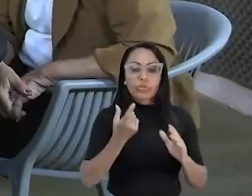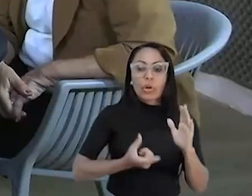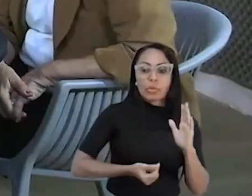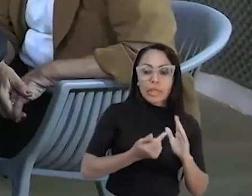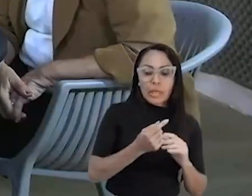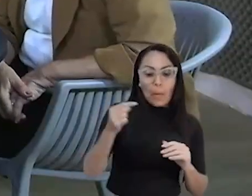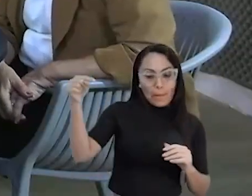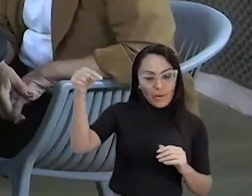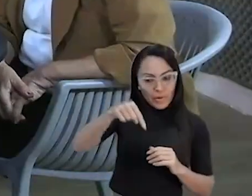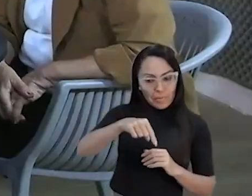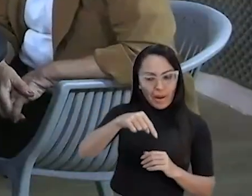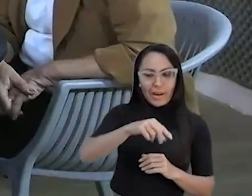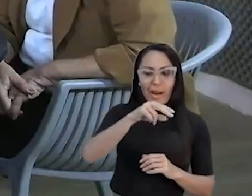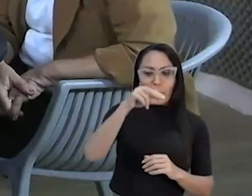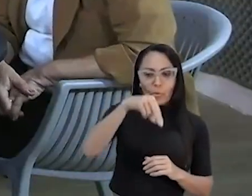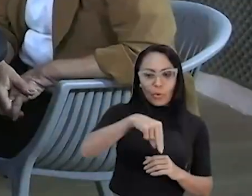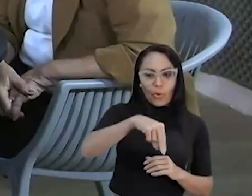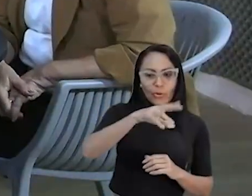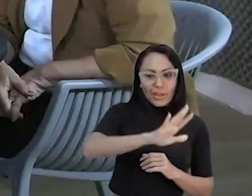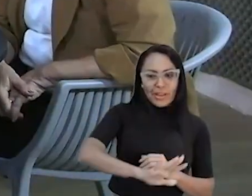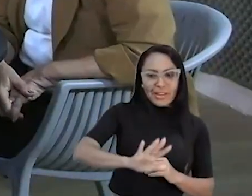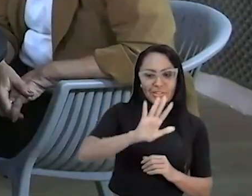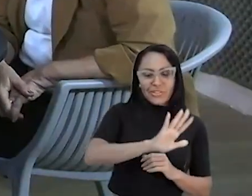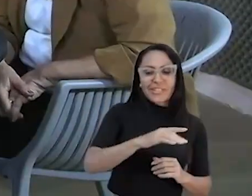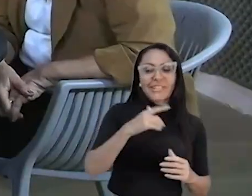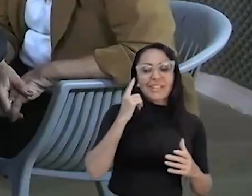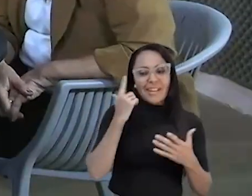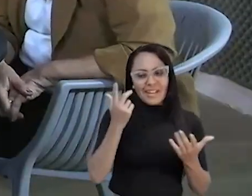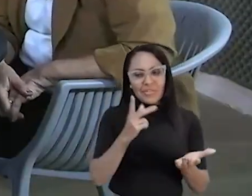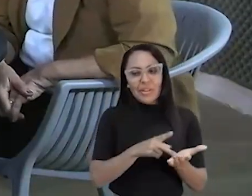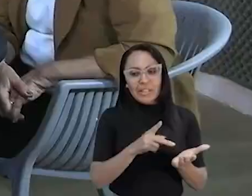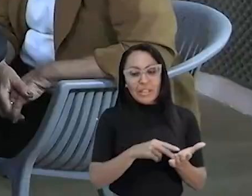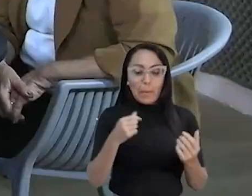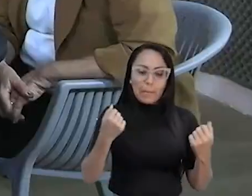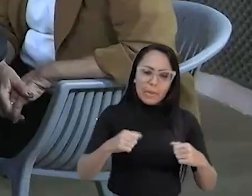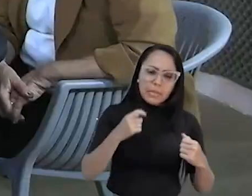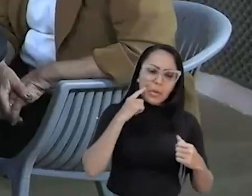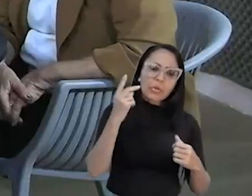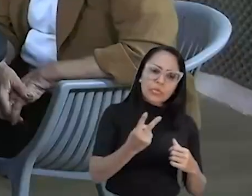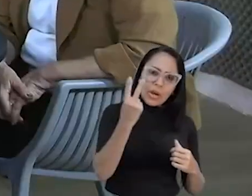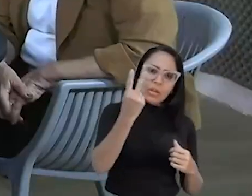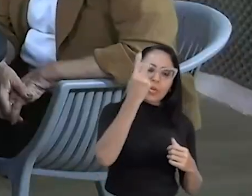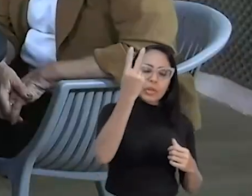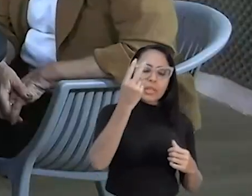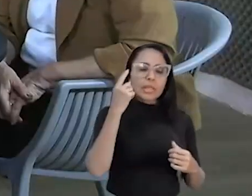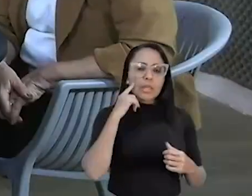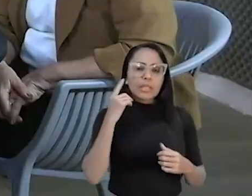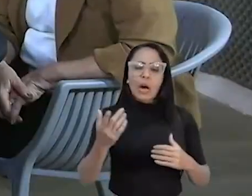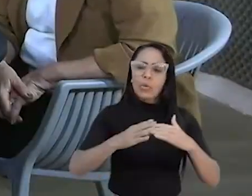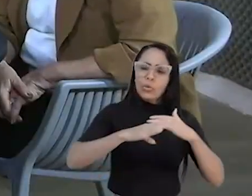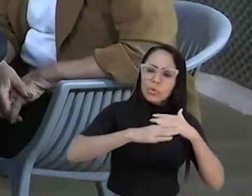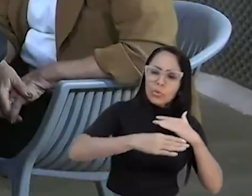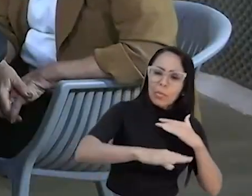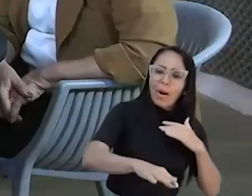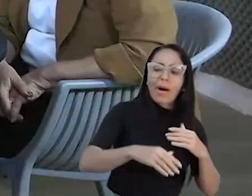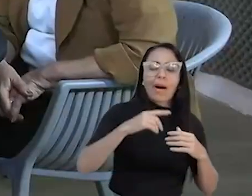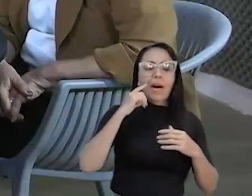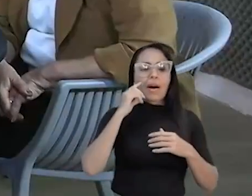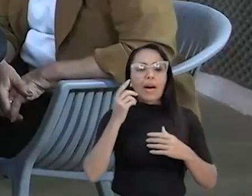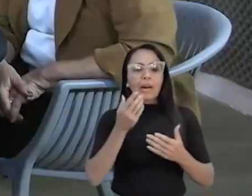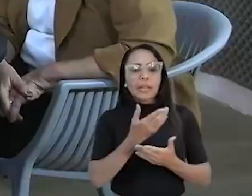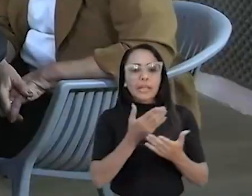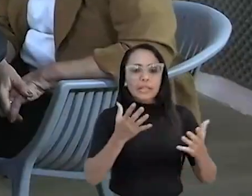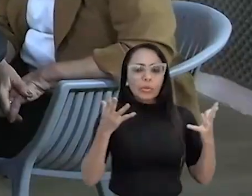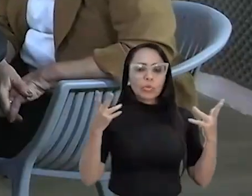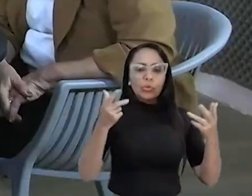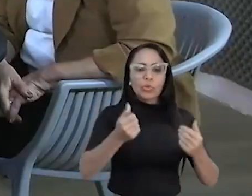vir para cá, para o Nordeste, né? Então, a gente tem que valorizar aquilo que a gente tem e que a gente tem muito